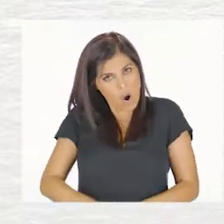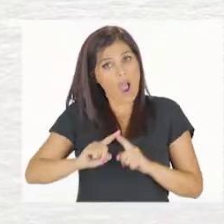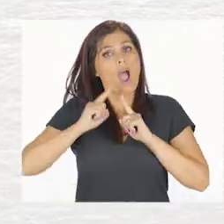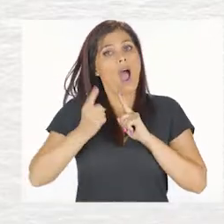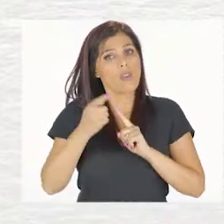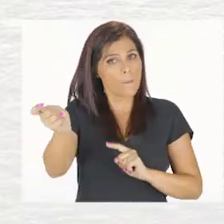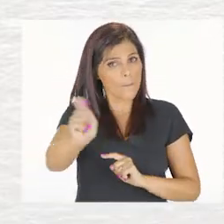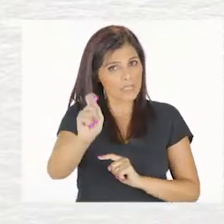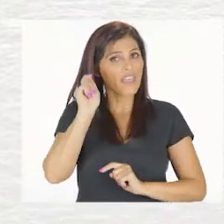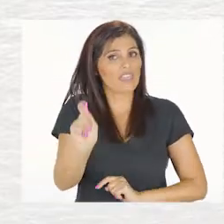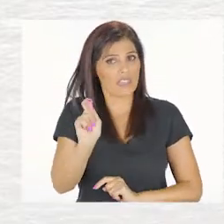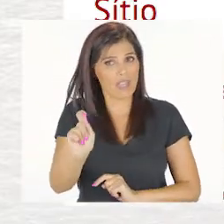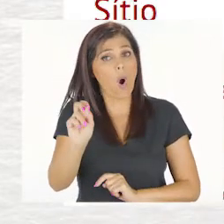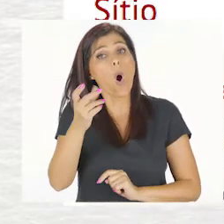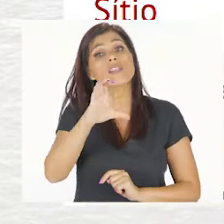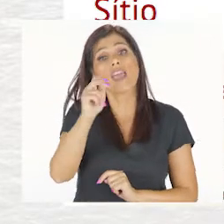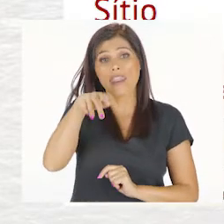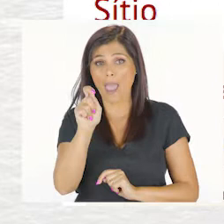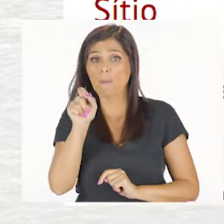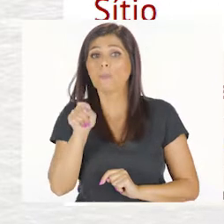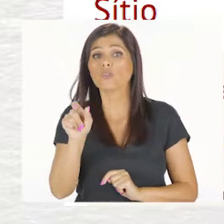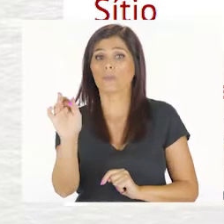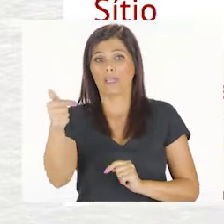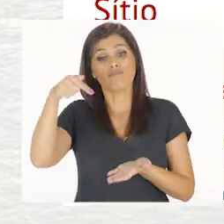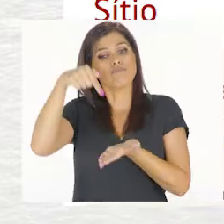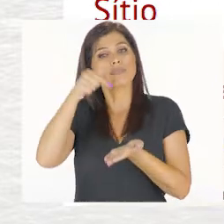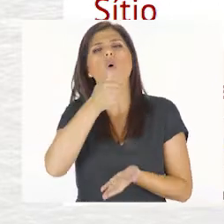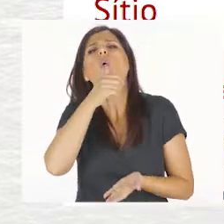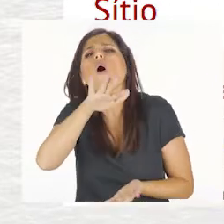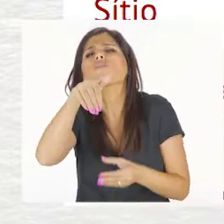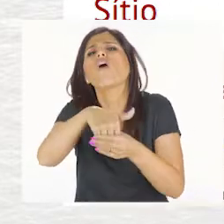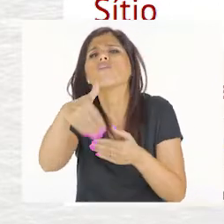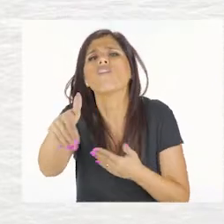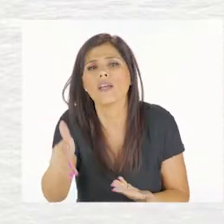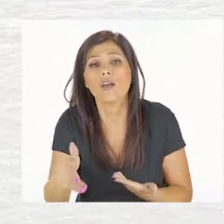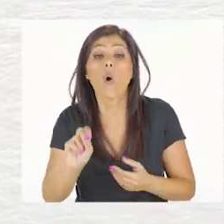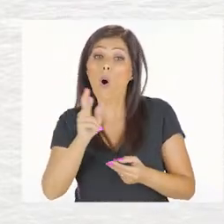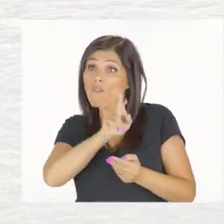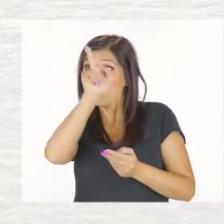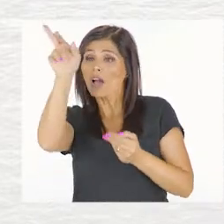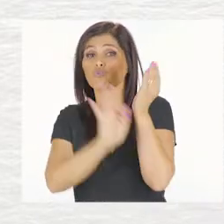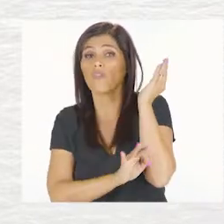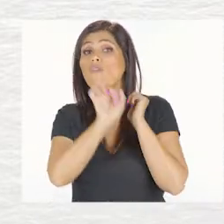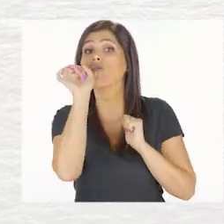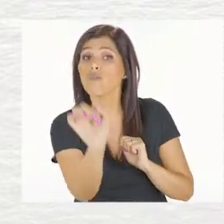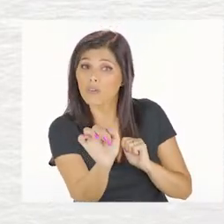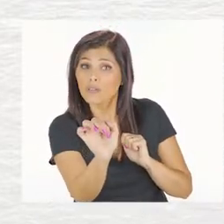nascimento, ano, mês, dia. Ou em cne.pt, clique onde voto. Ou vá à sua junta de freguesia.